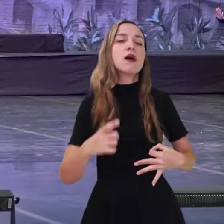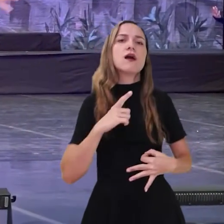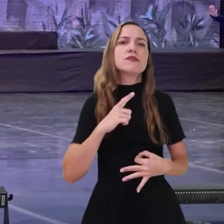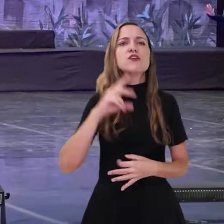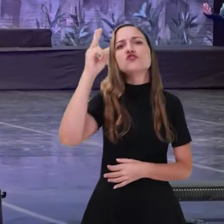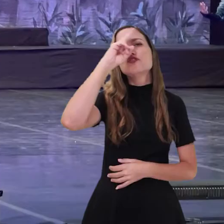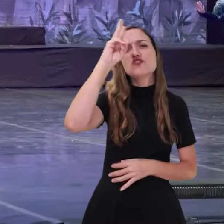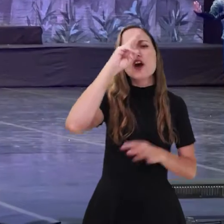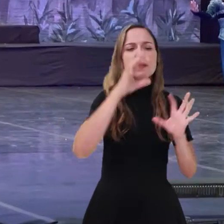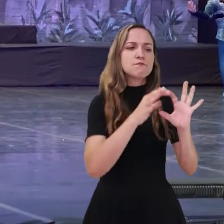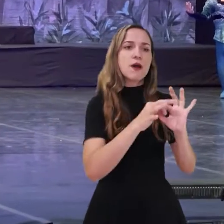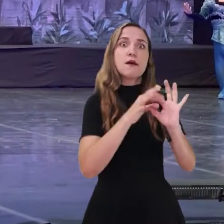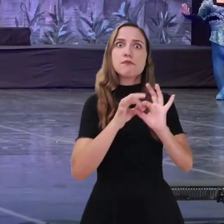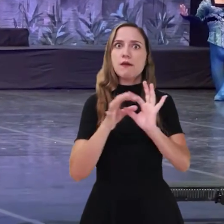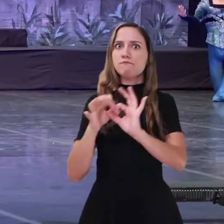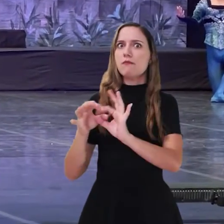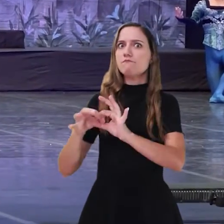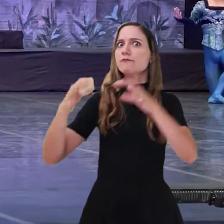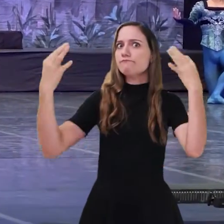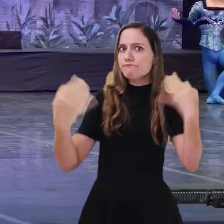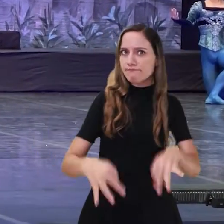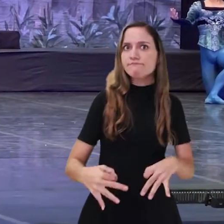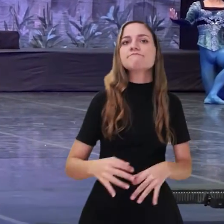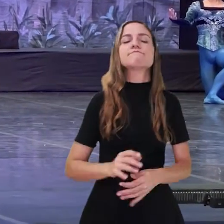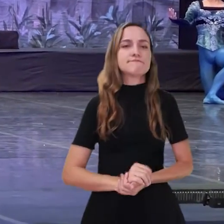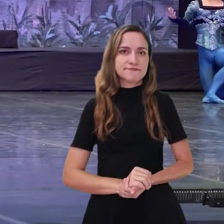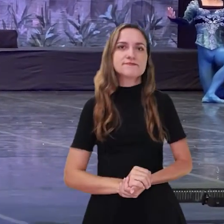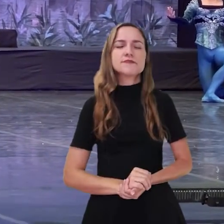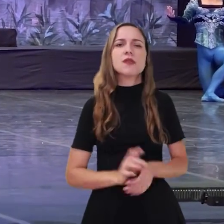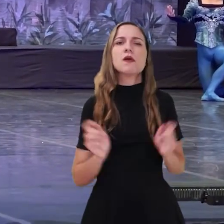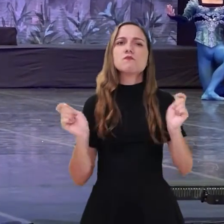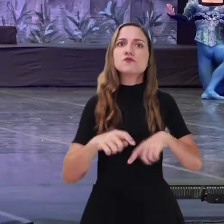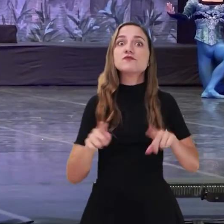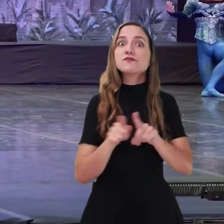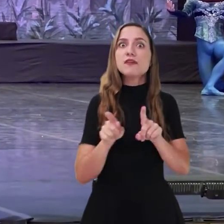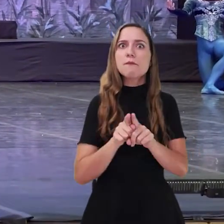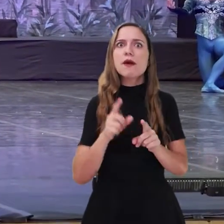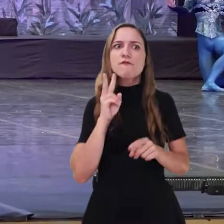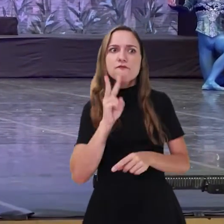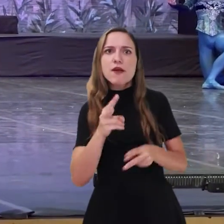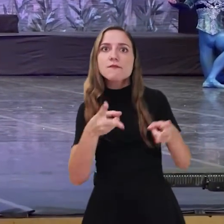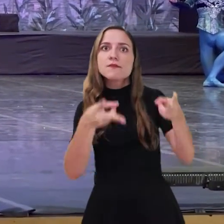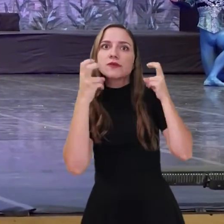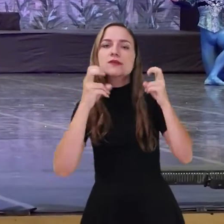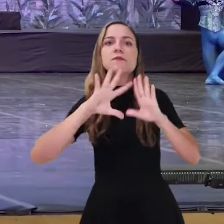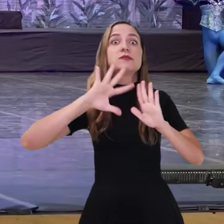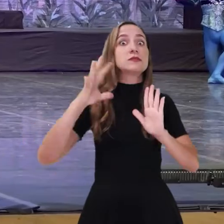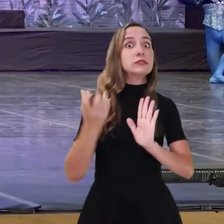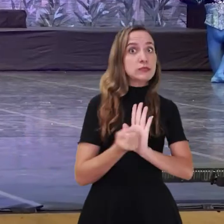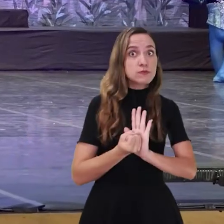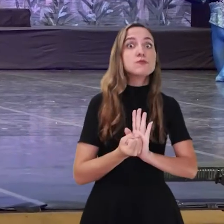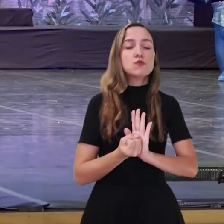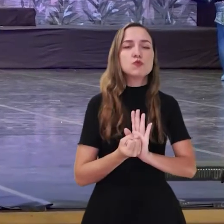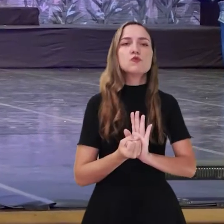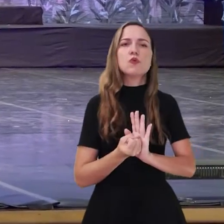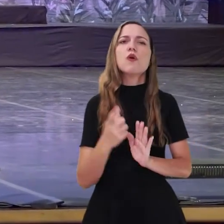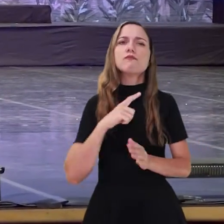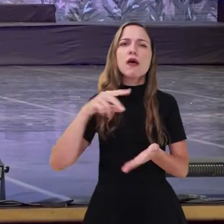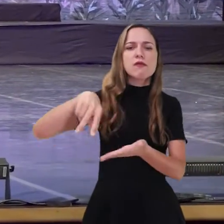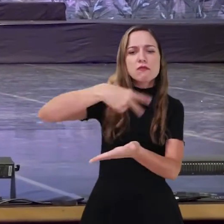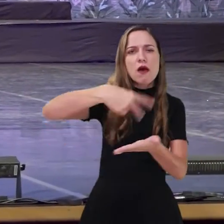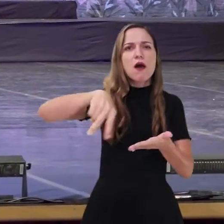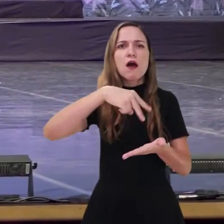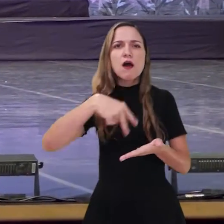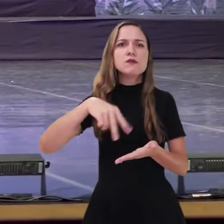estão fortemente ligados entre si e carregados de simbologia, e que, junto com a coreografia, ajudam